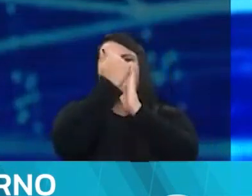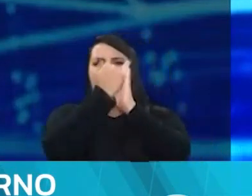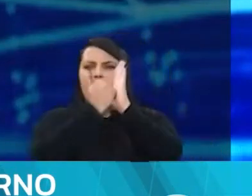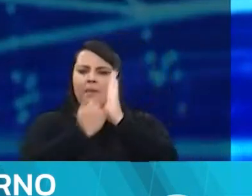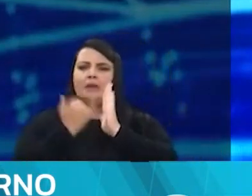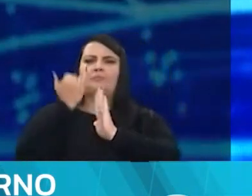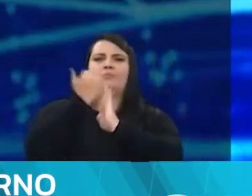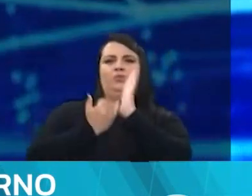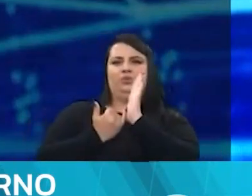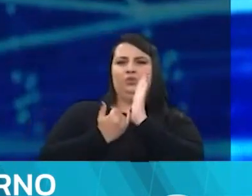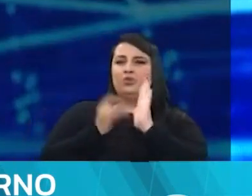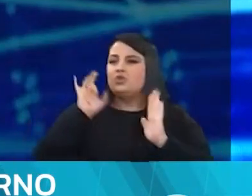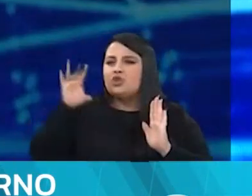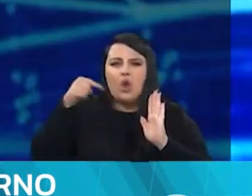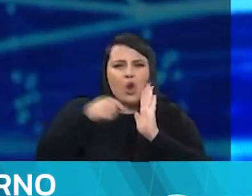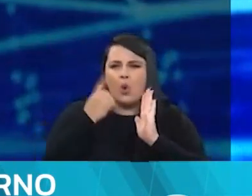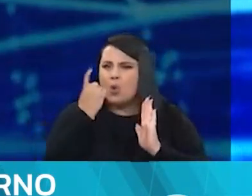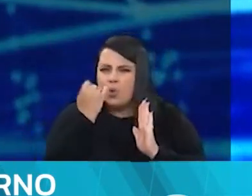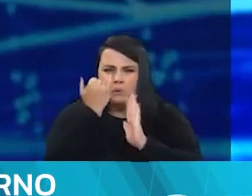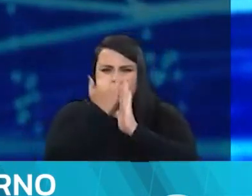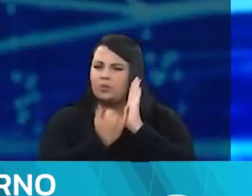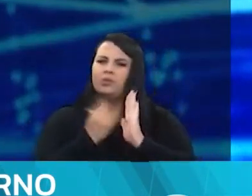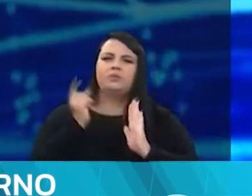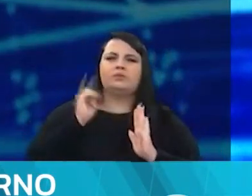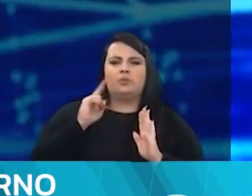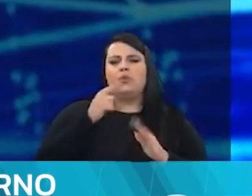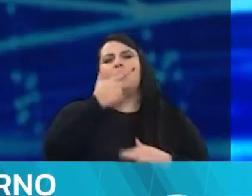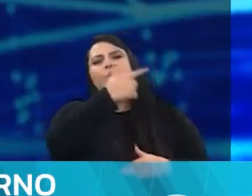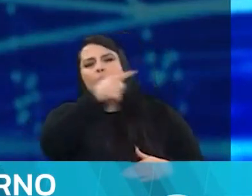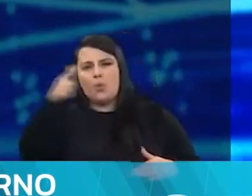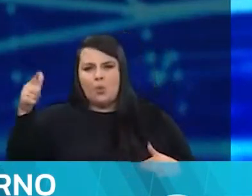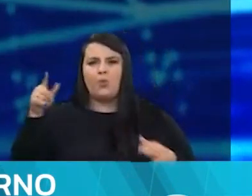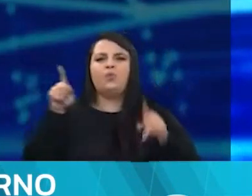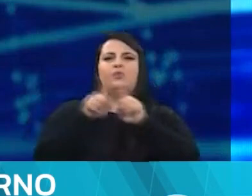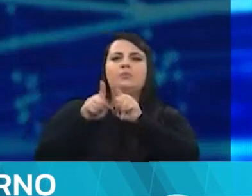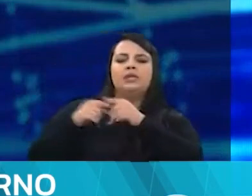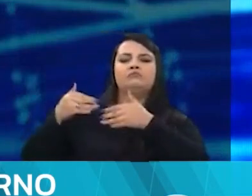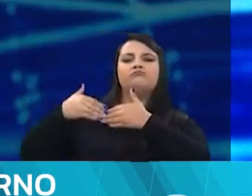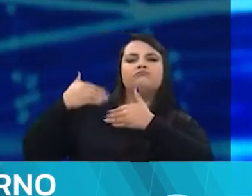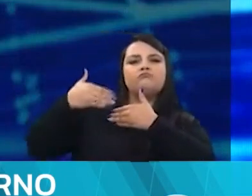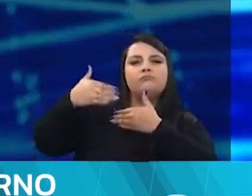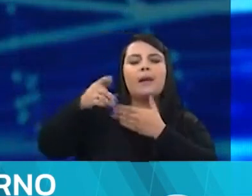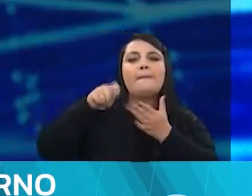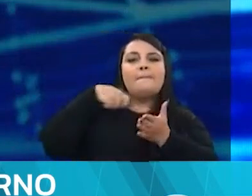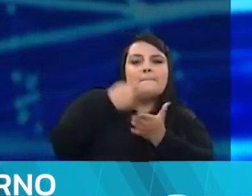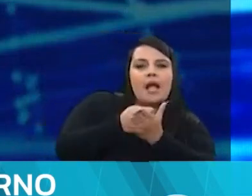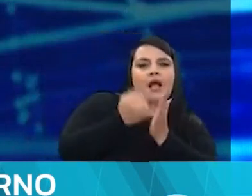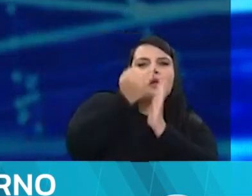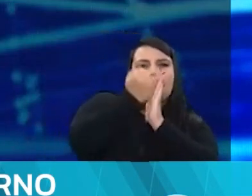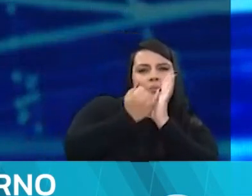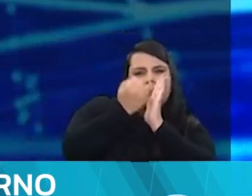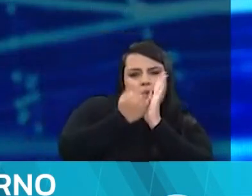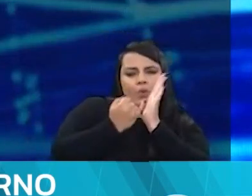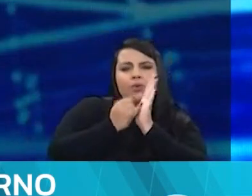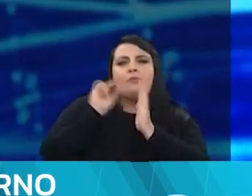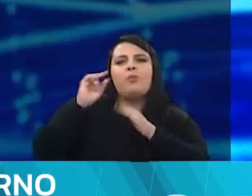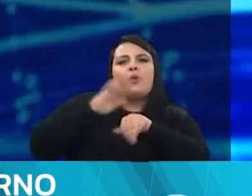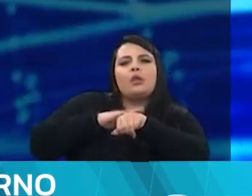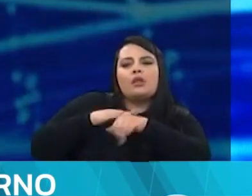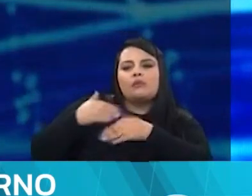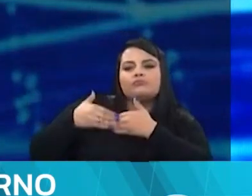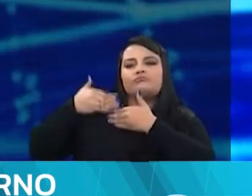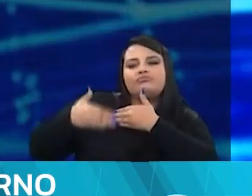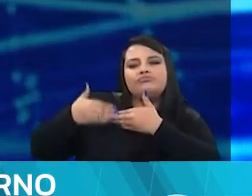a redução do CMS e do combustível, mas também alongar os prazos de pagamento do CMS para o pequeno empreendedor. Nós vamos